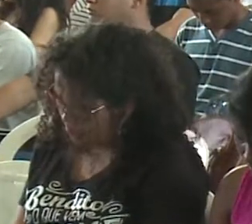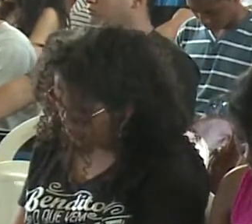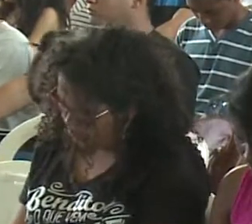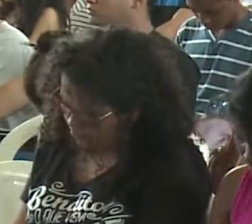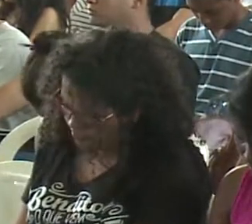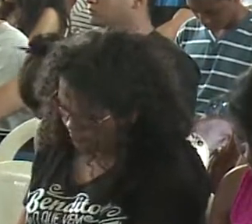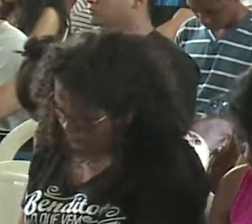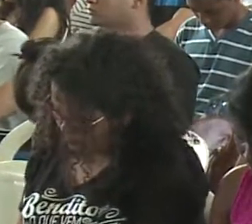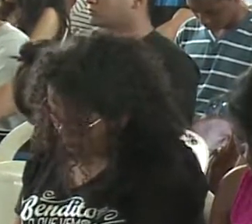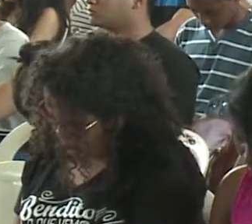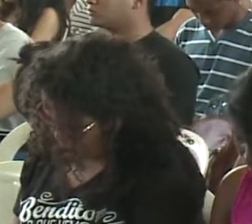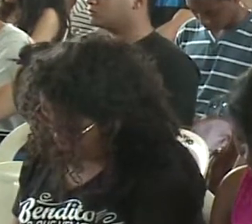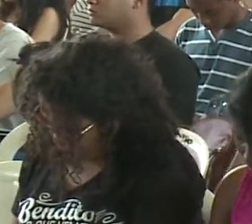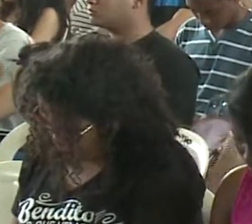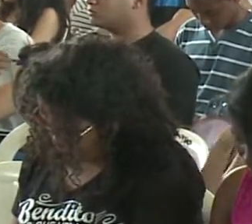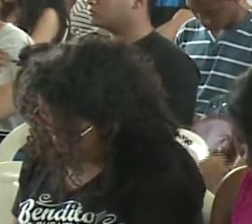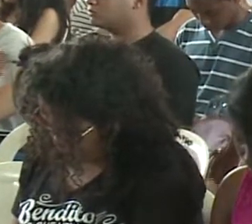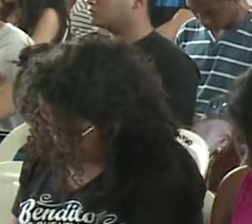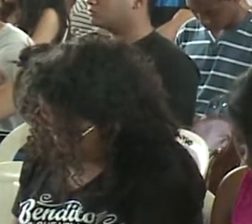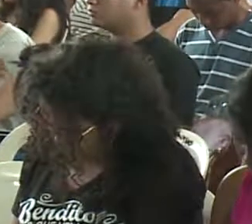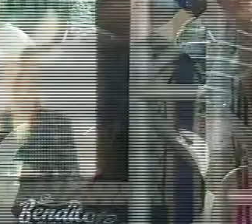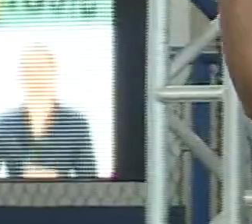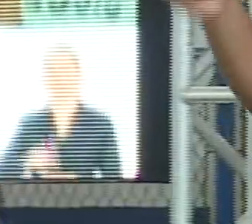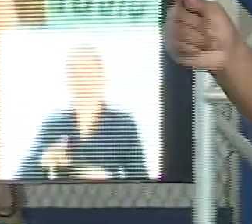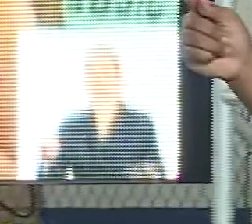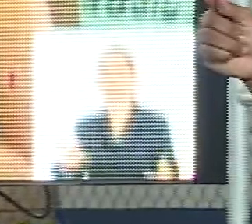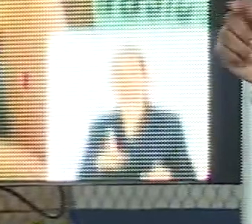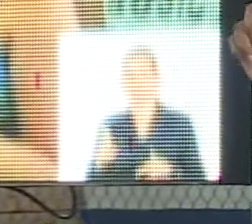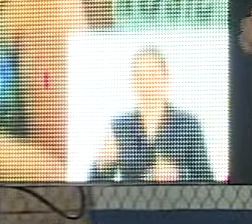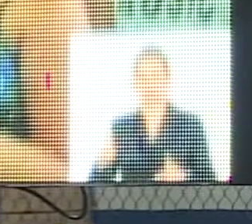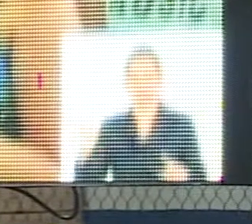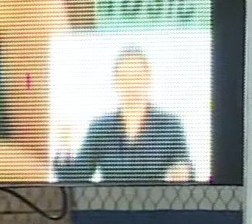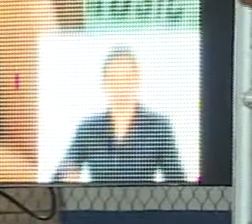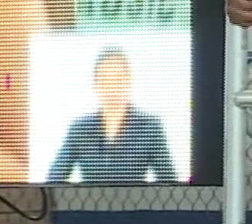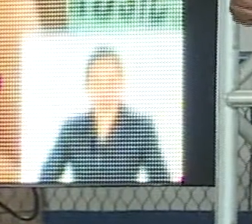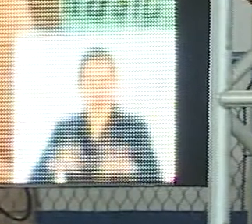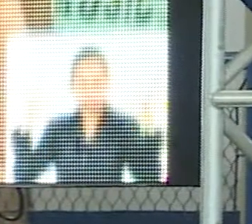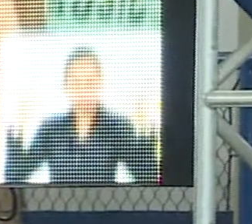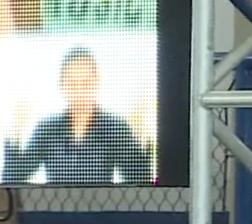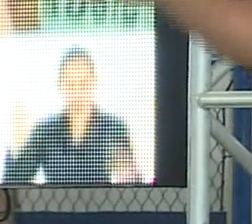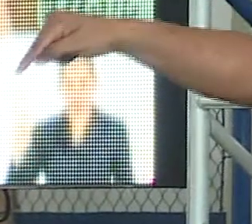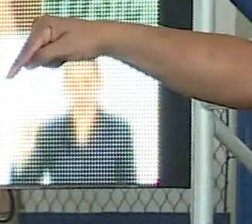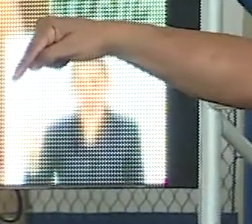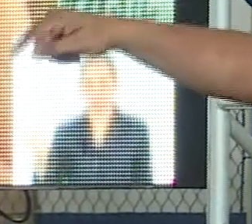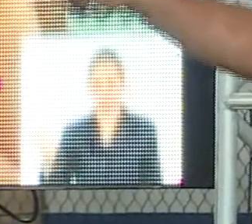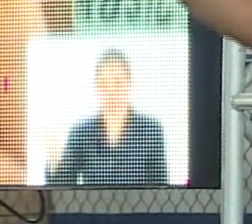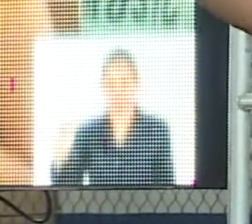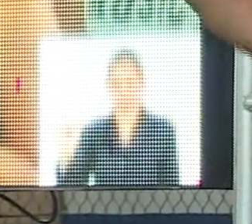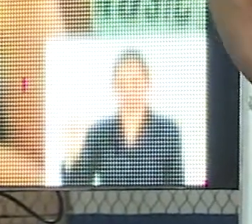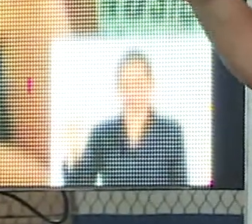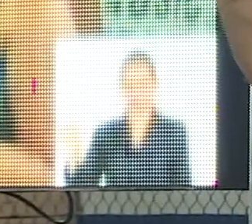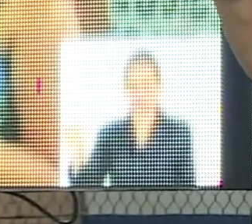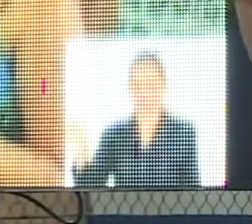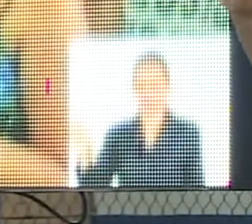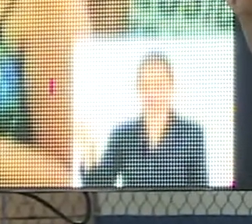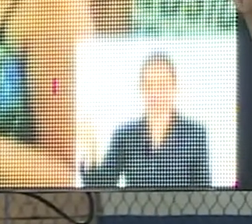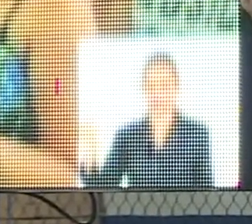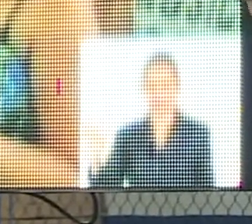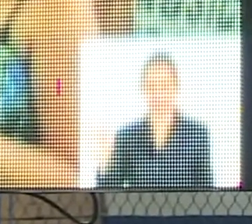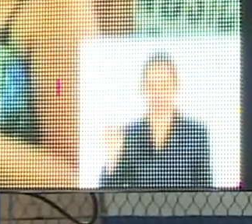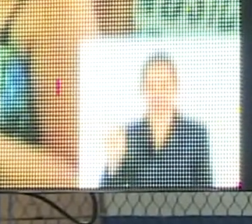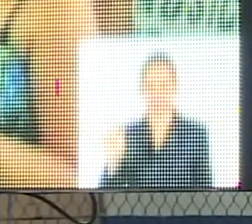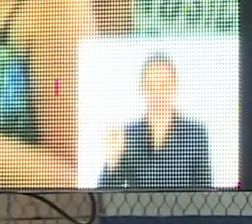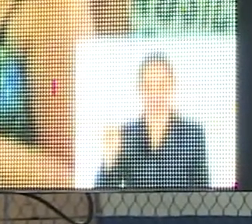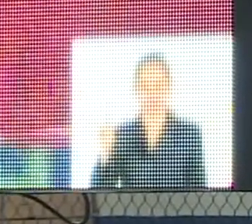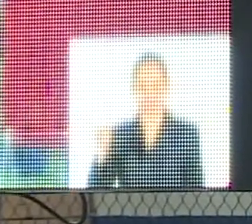bomba H. Não esquece disso. A bomba atômica é baseada em fissão nuclear. Não esquece, é